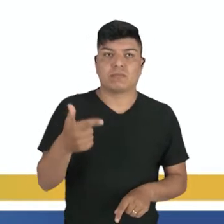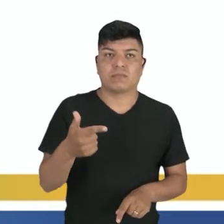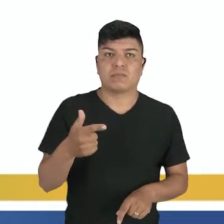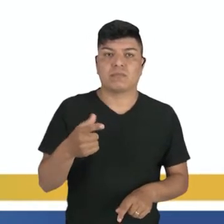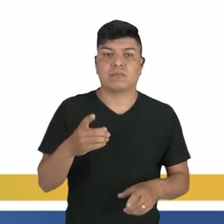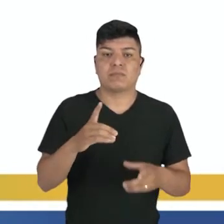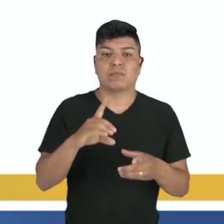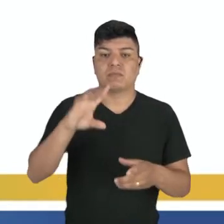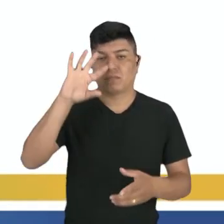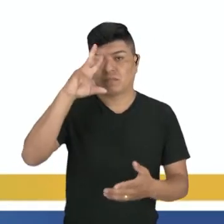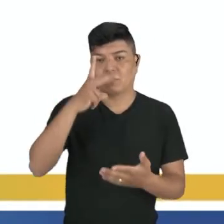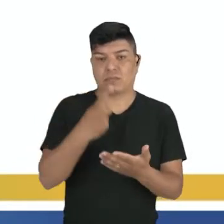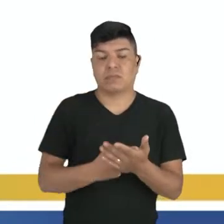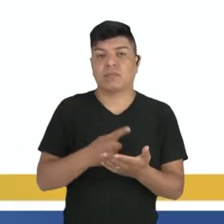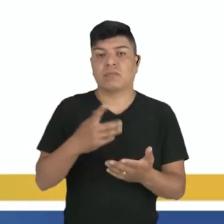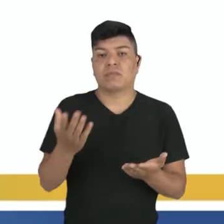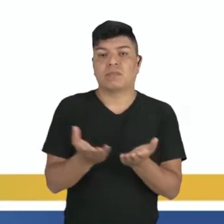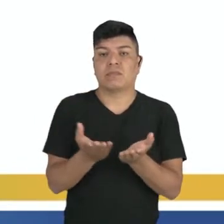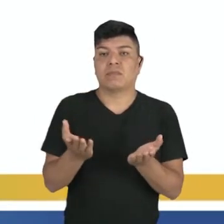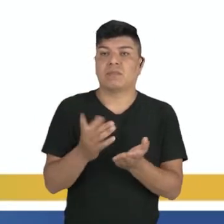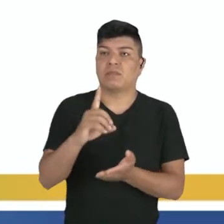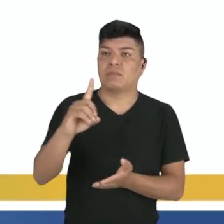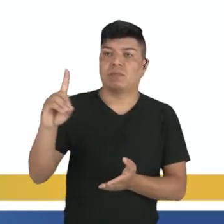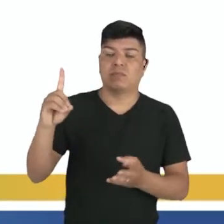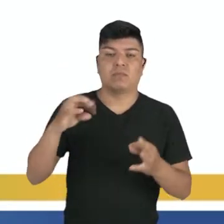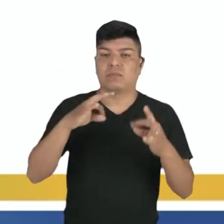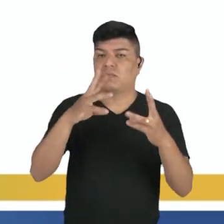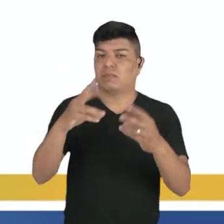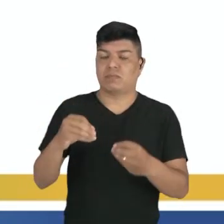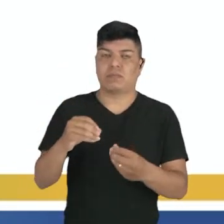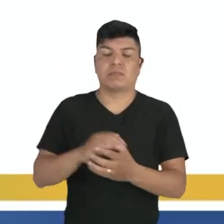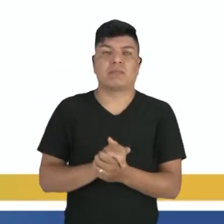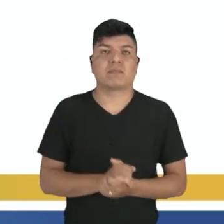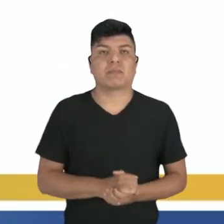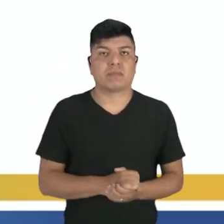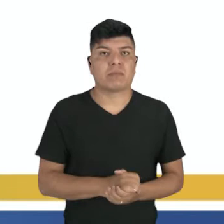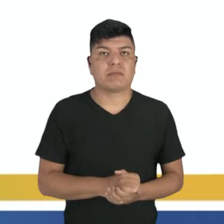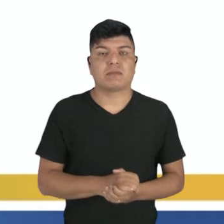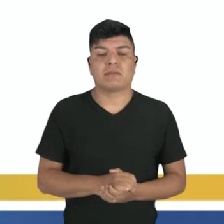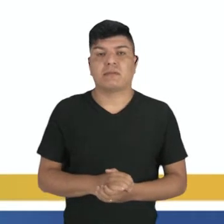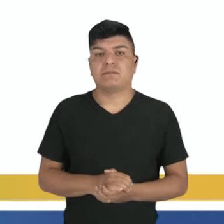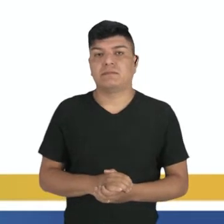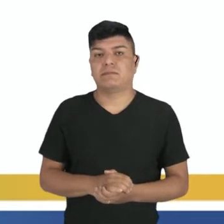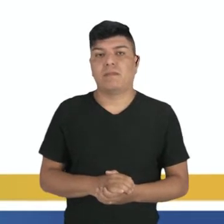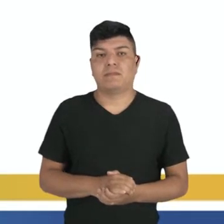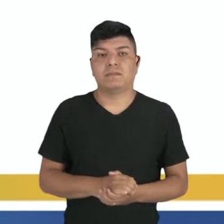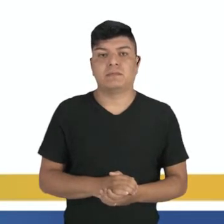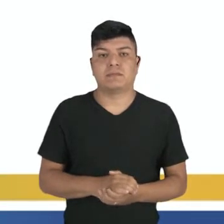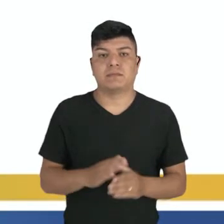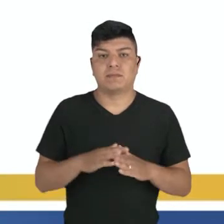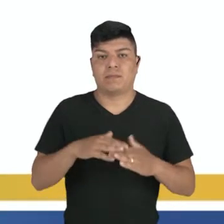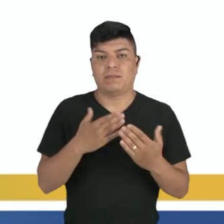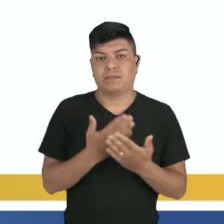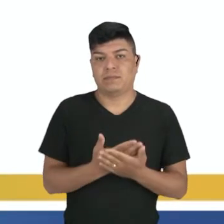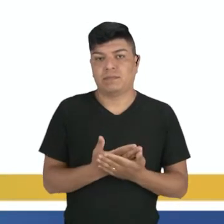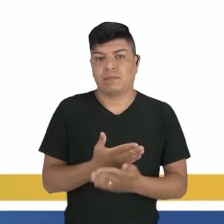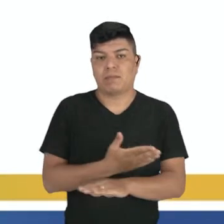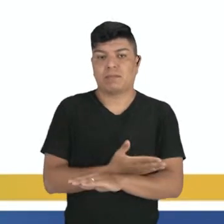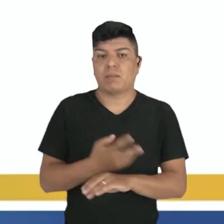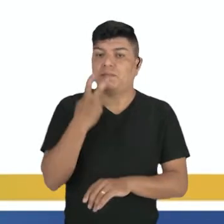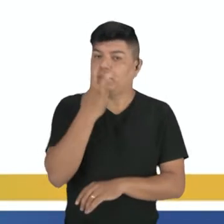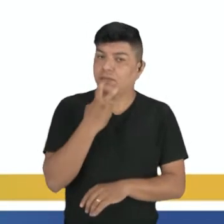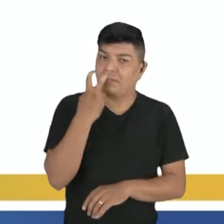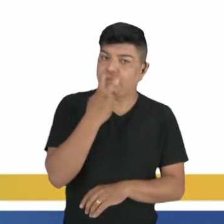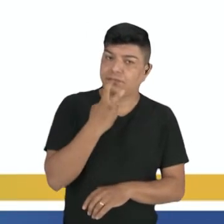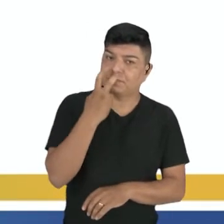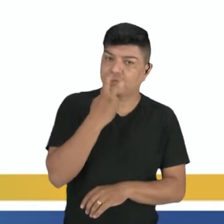doutrina ou é a crença considerada Deus como o centro de tudo, tá? Então, essa escola, a tradição dela é oral, ou